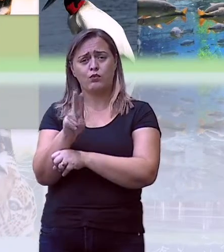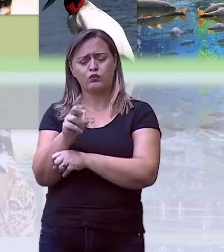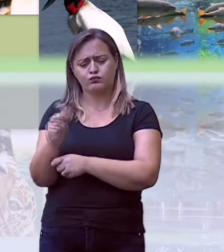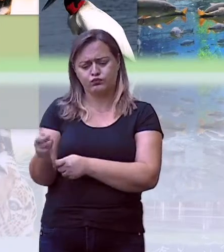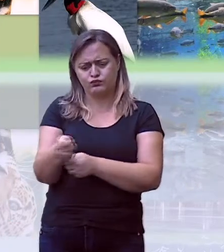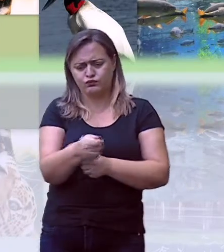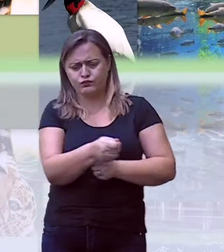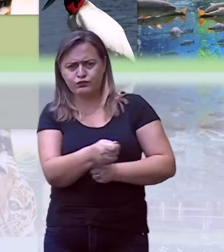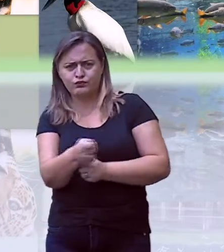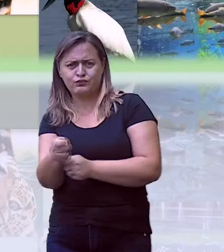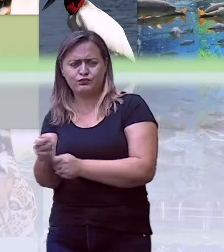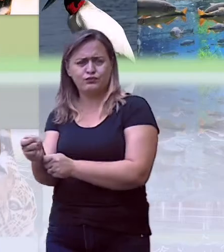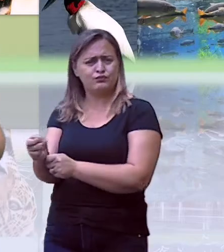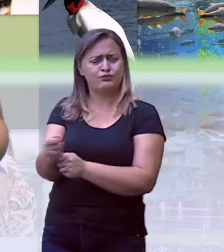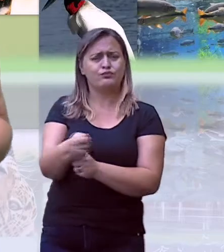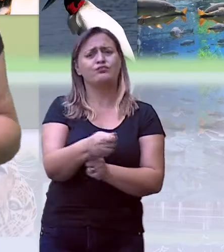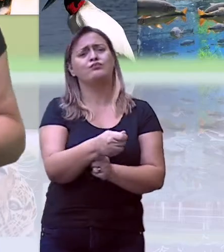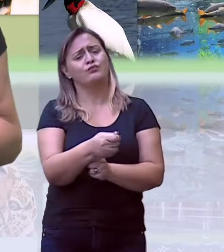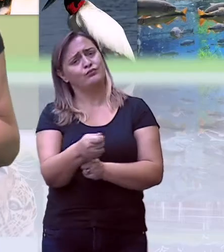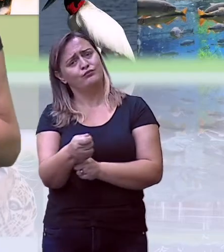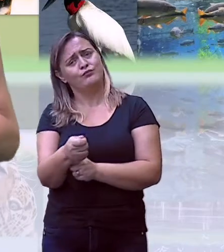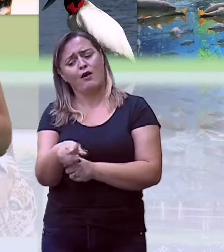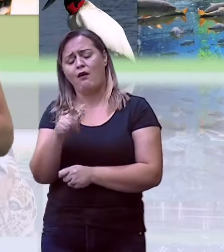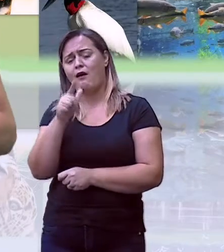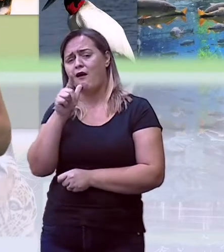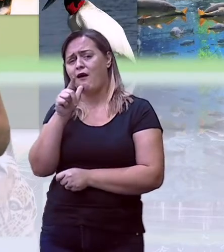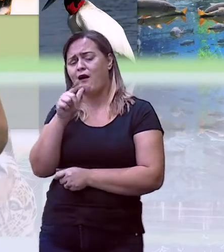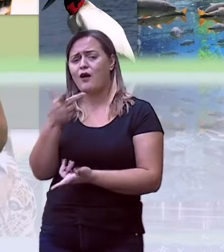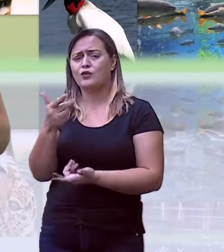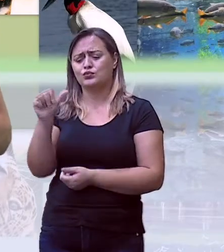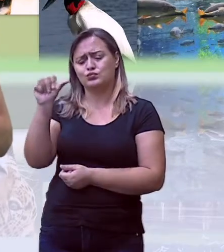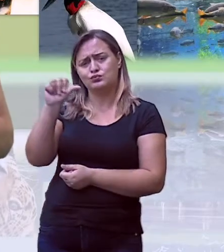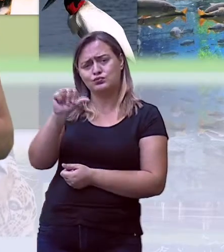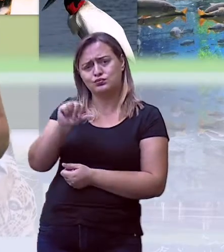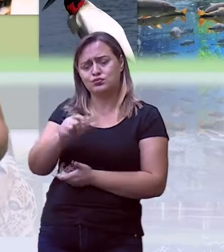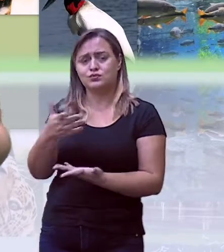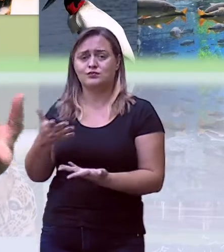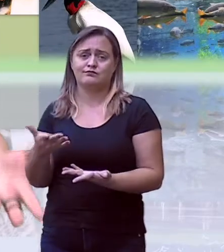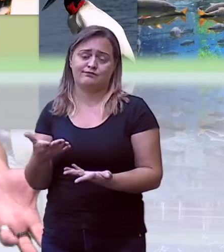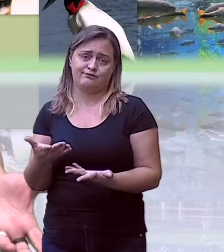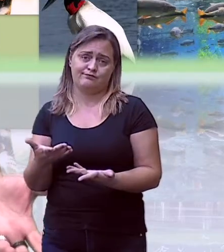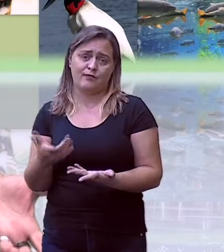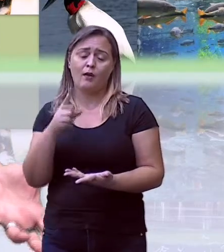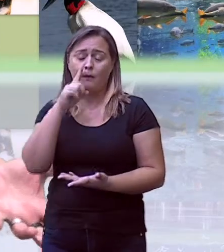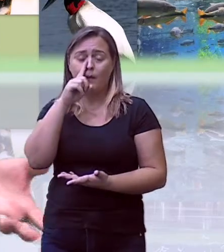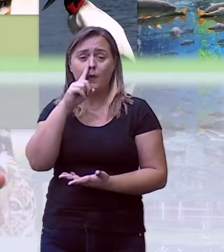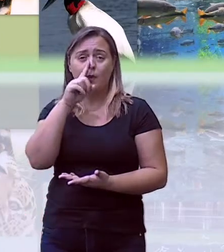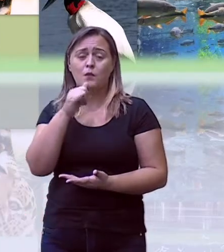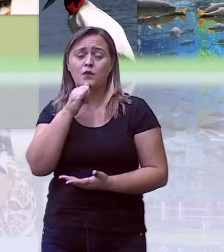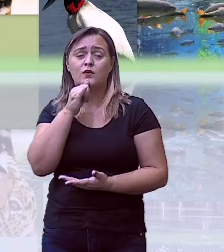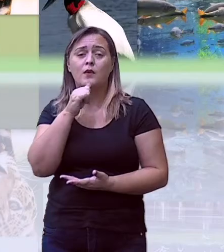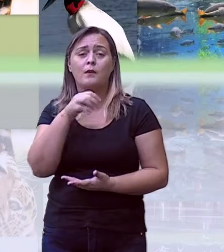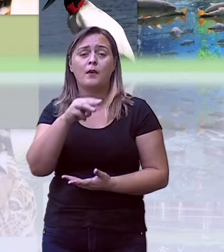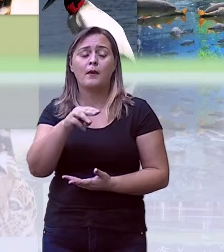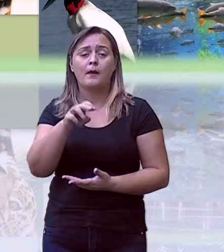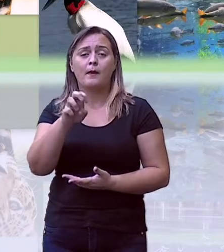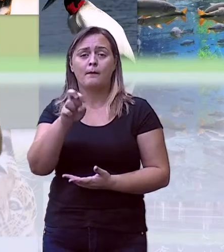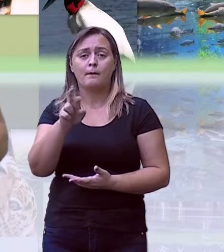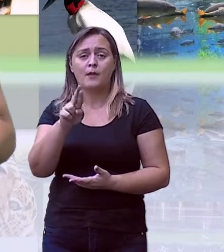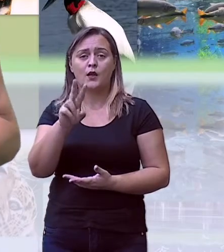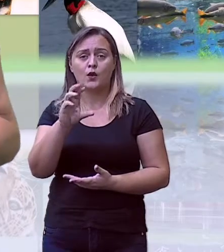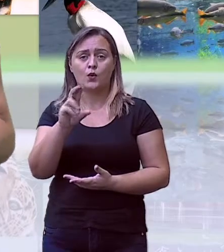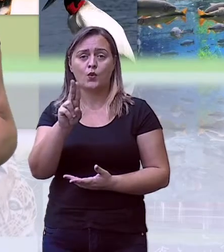acumulando na água, sabe? E acabam por prejudicar os seres vivos. O mercúrio, por exemplo, que é empregado